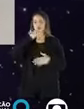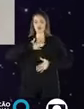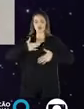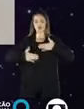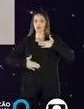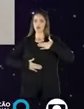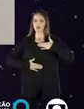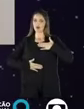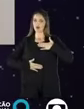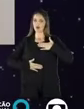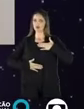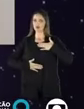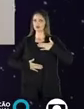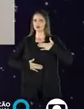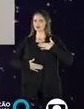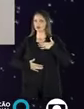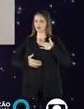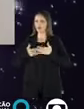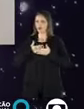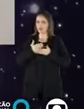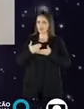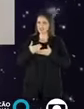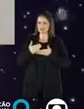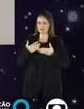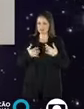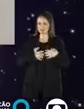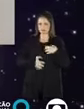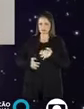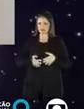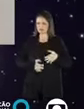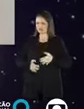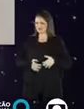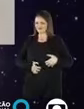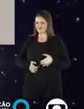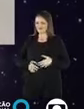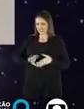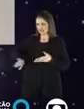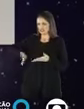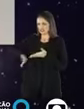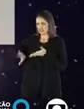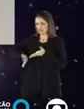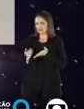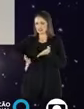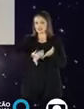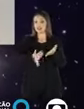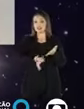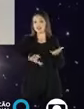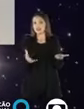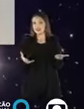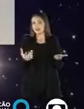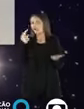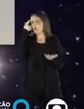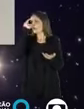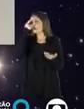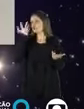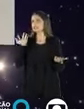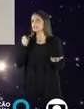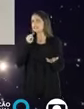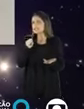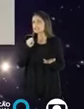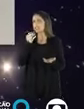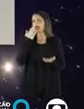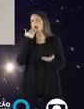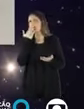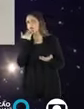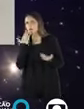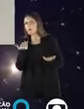foi naturalmente rejeitando vários alimentos porque eu me sentia melhor sem eles. E aí eu pensei, bom, se o